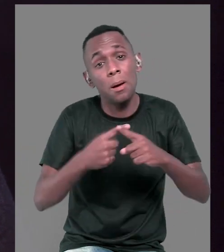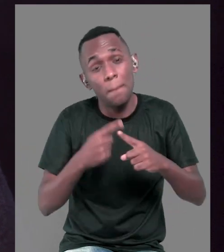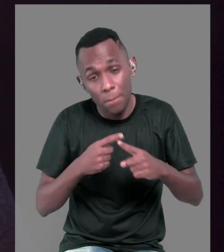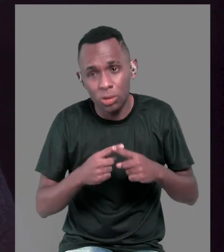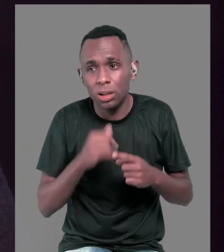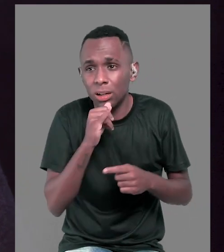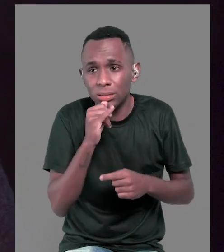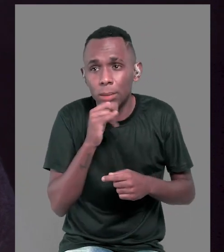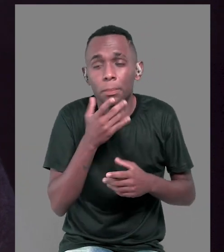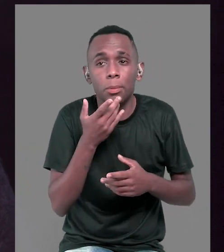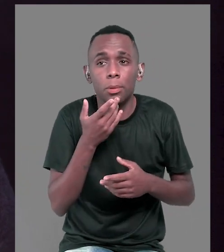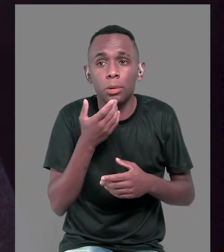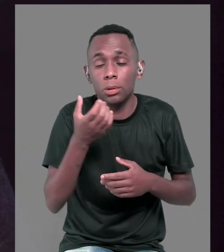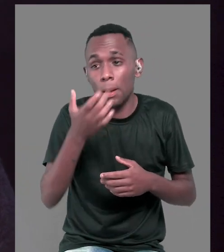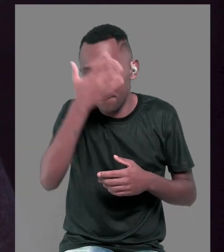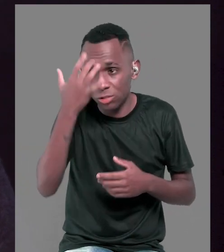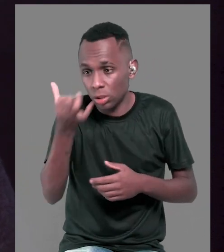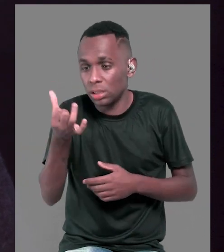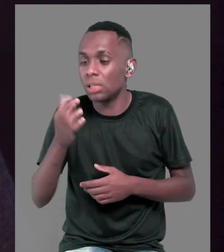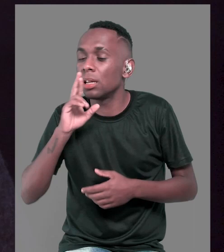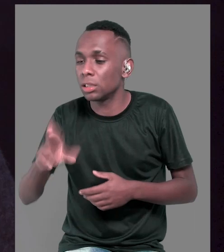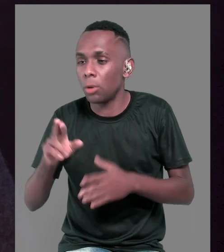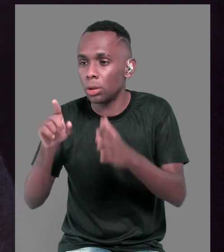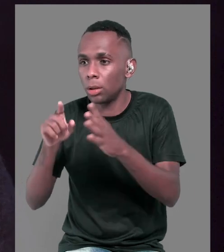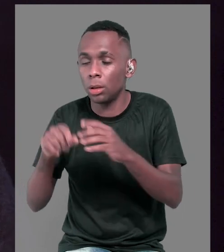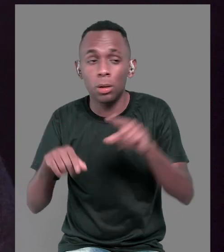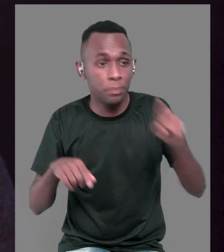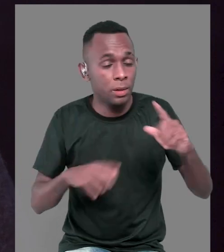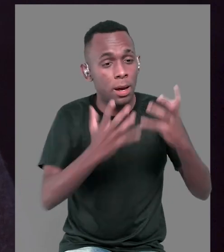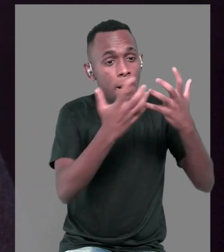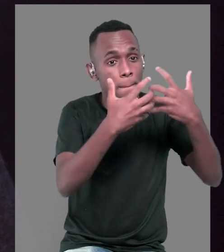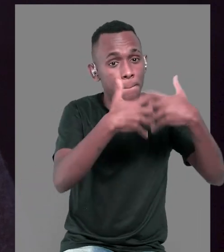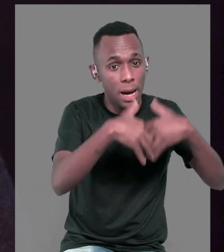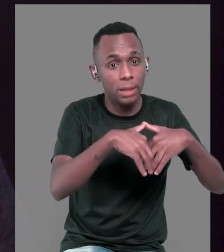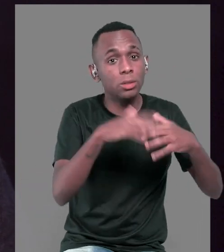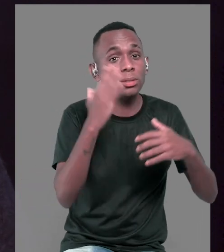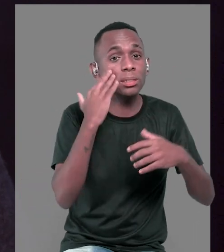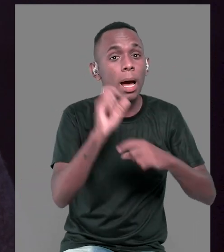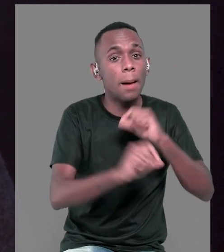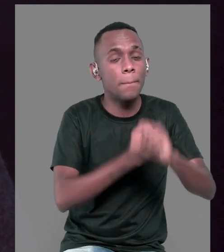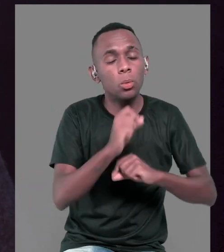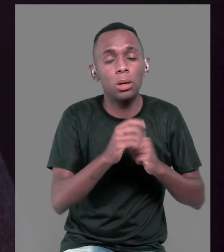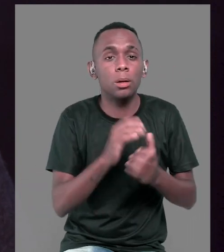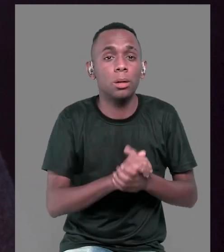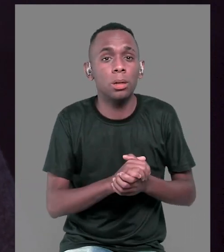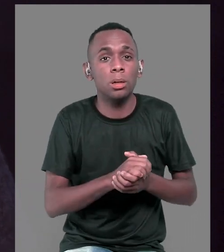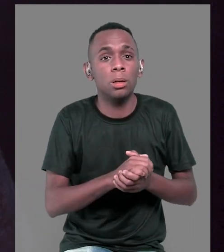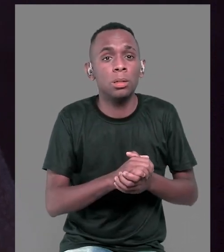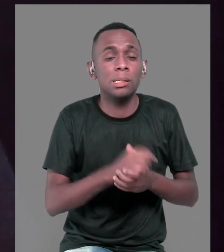pessoa responde, a máquina sabe se o tataravô dessa pessoa era gay ou não era.